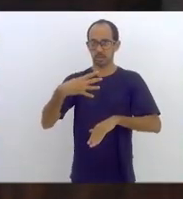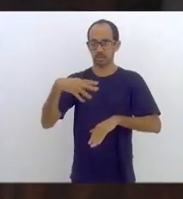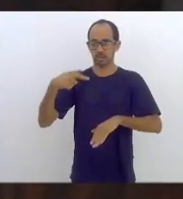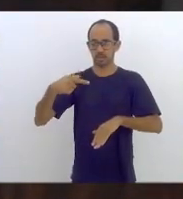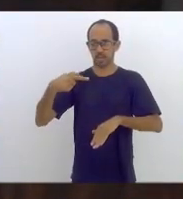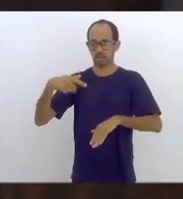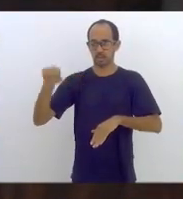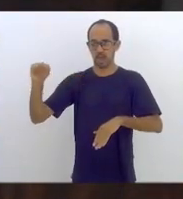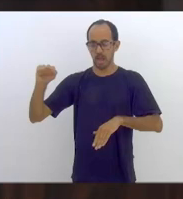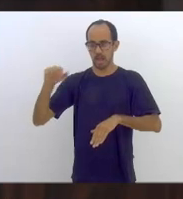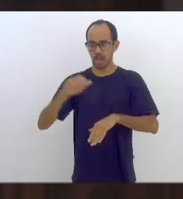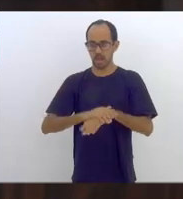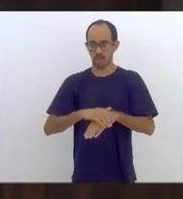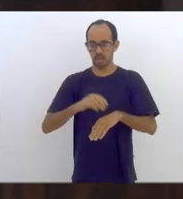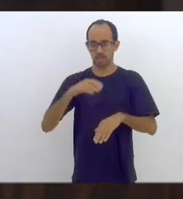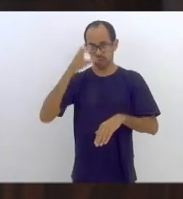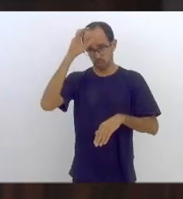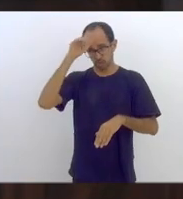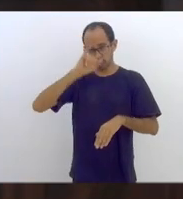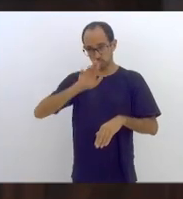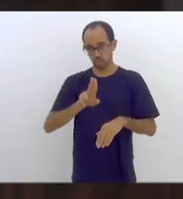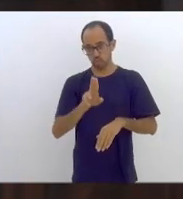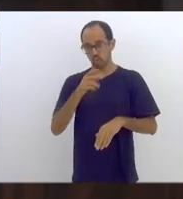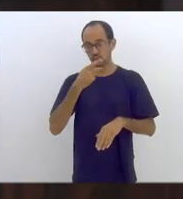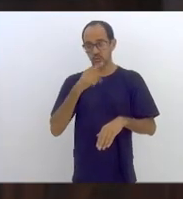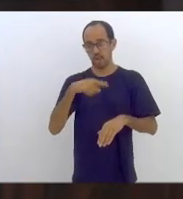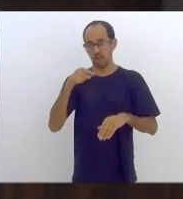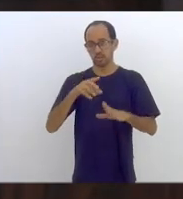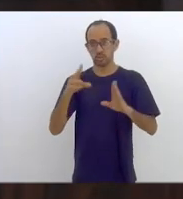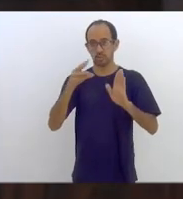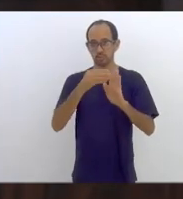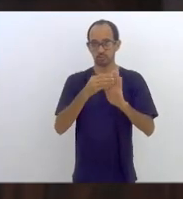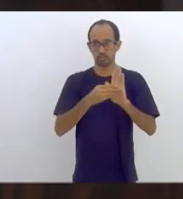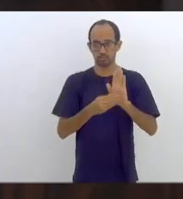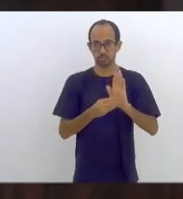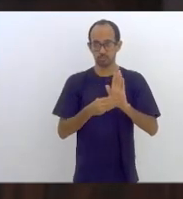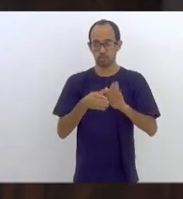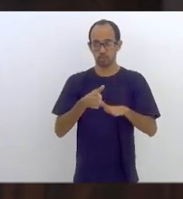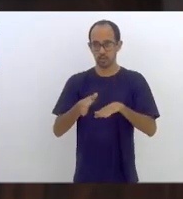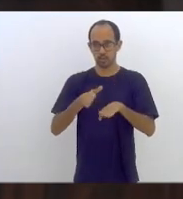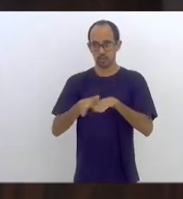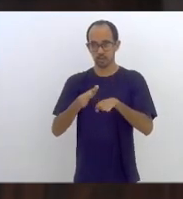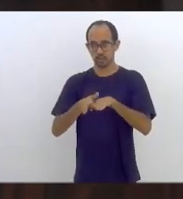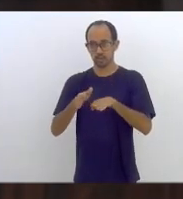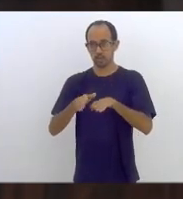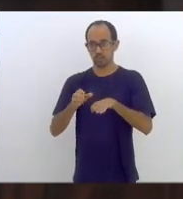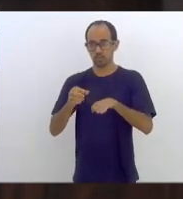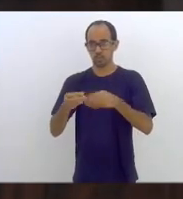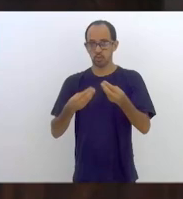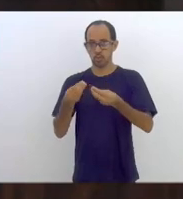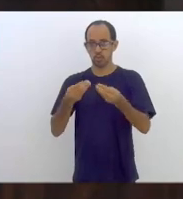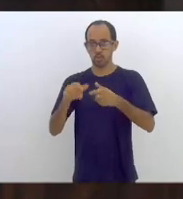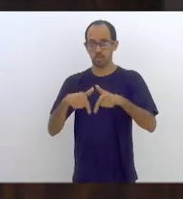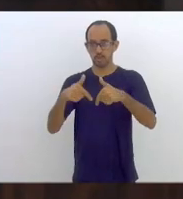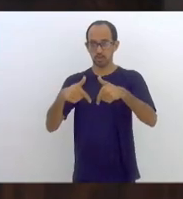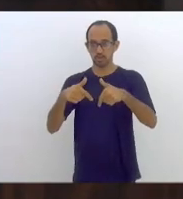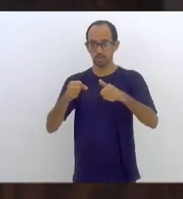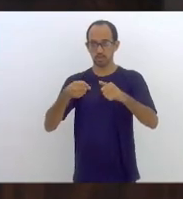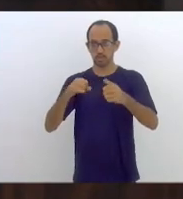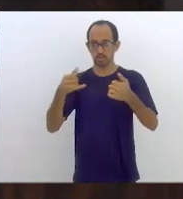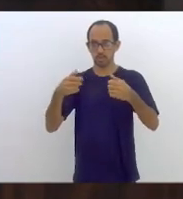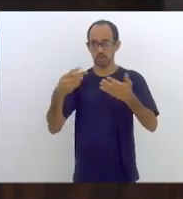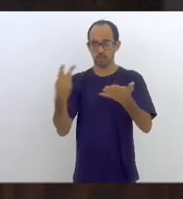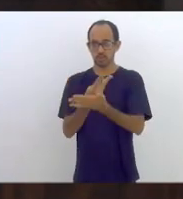Ju que dispõe sobre a inserção de informações orientações de como agir nos casos de rompimento de carros elétricos